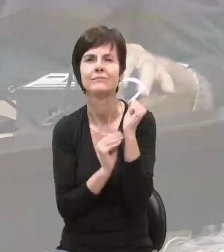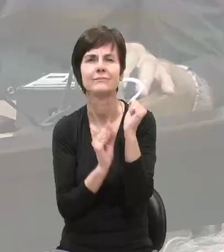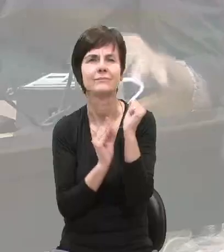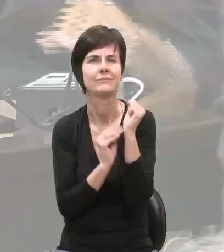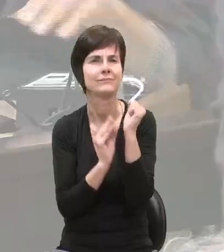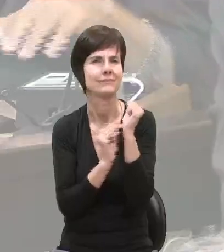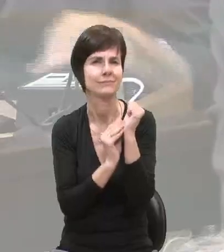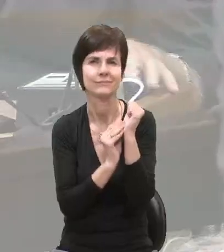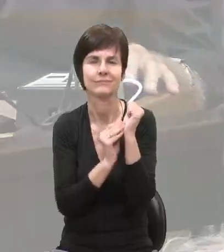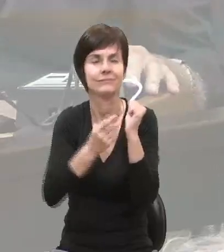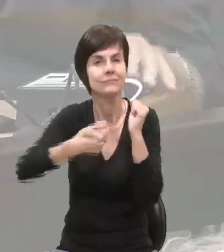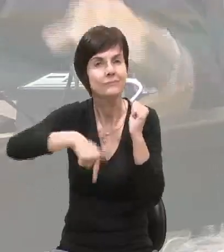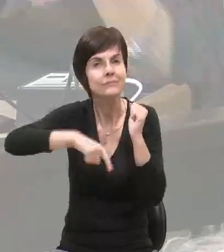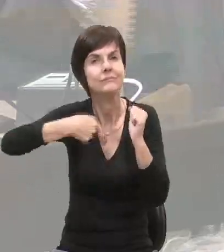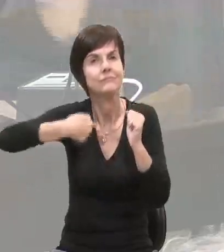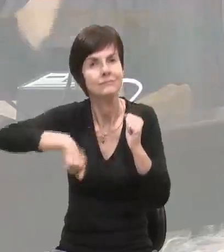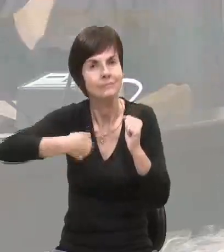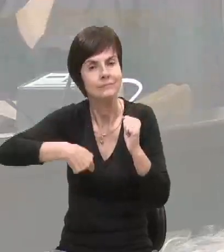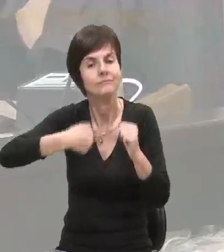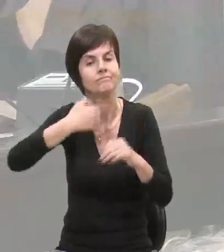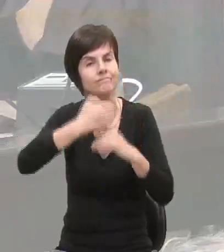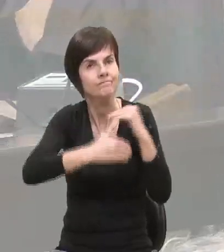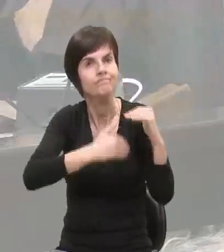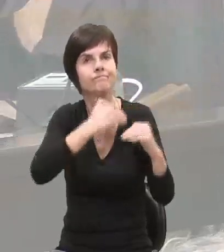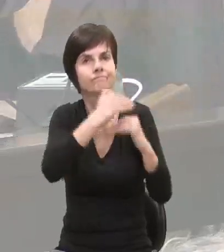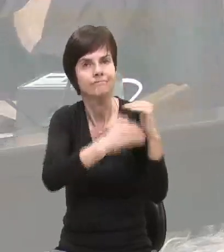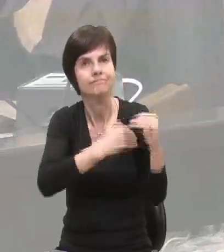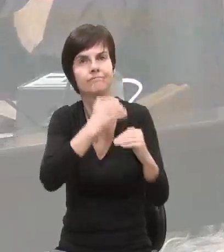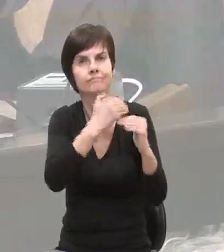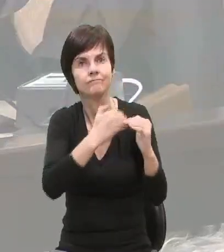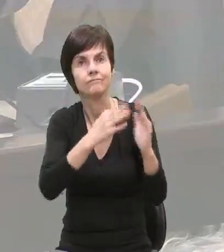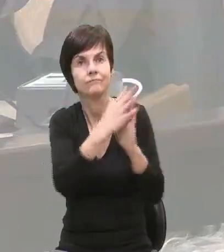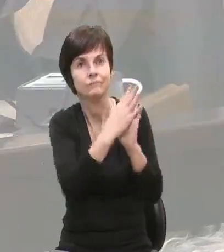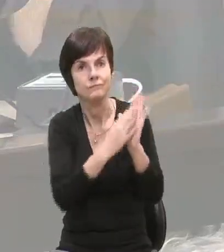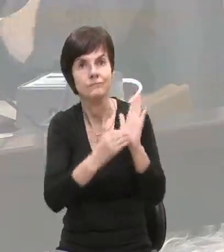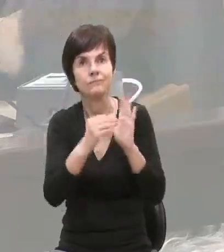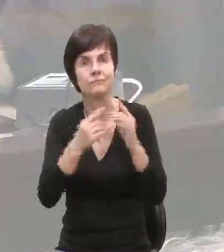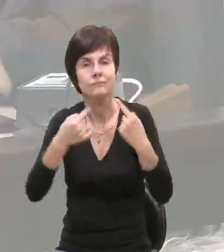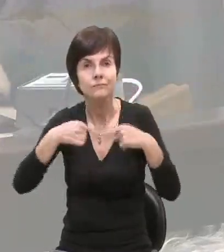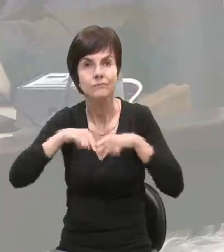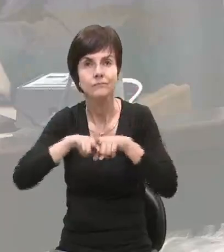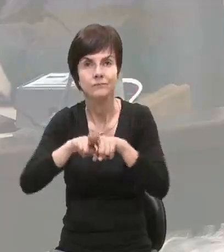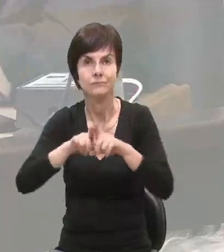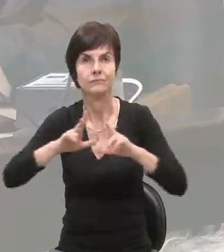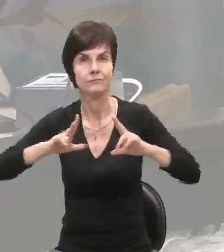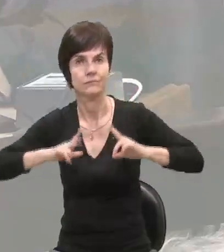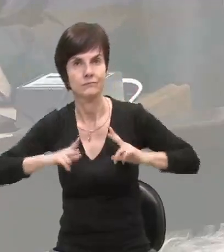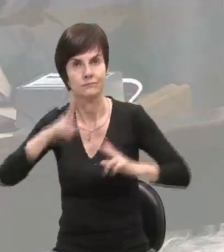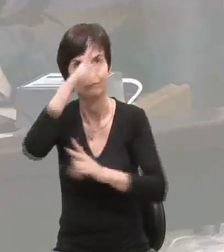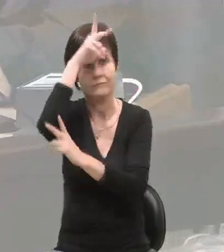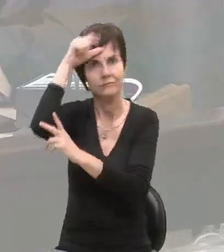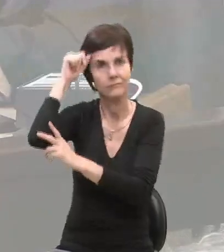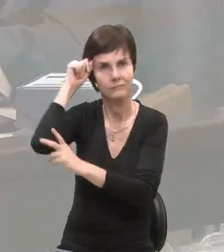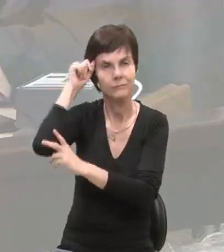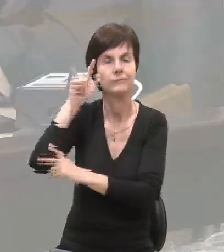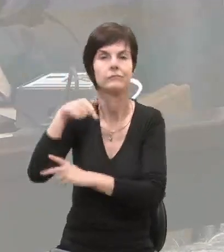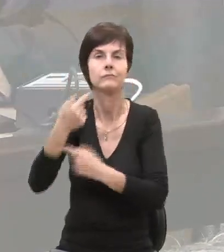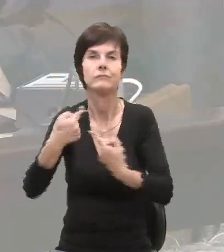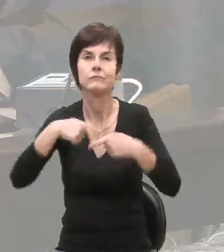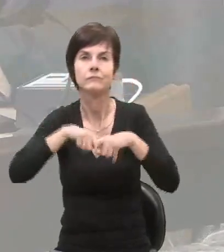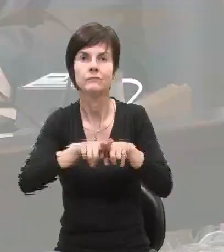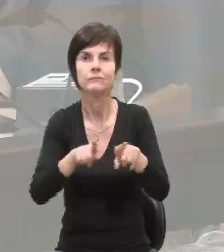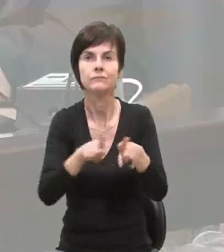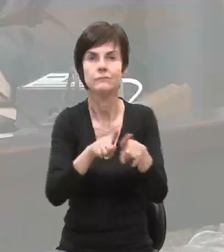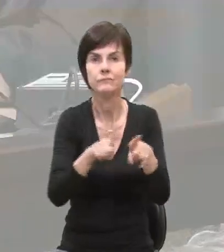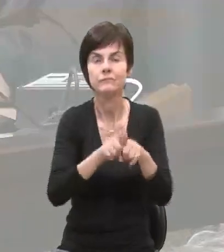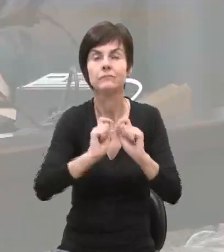burocrático. E nós precisamos avançar com estes modelos de parceria público-privada e outras parcerias para que a